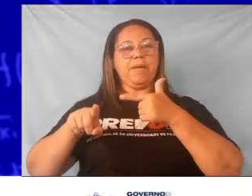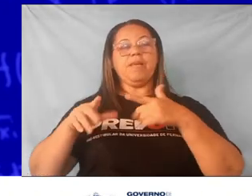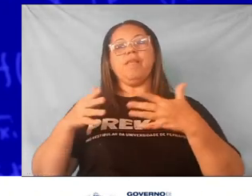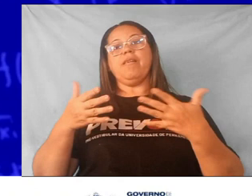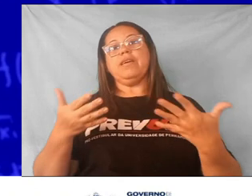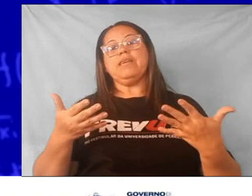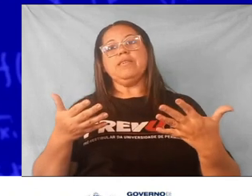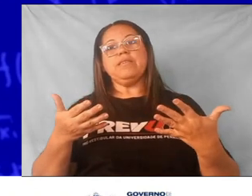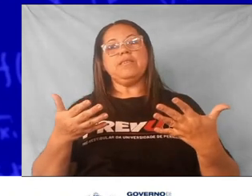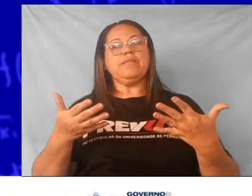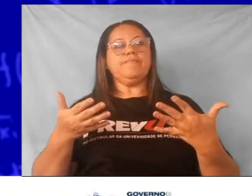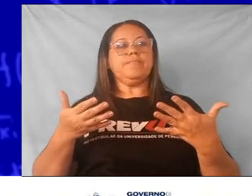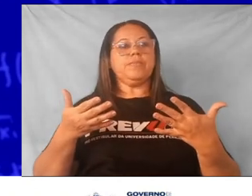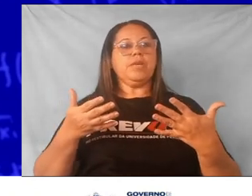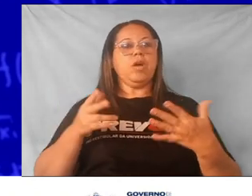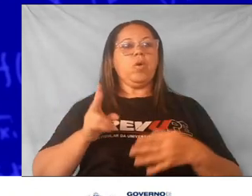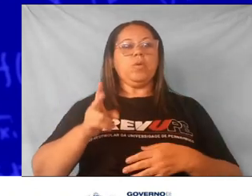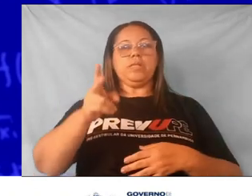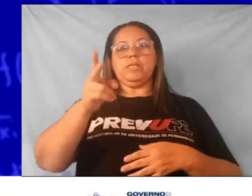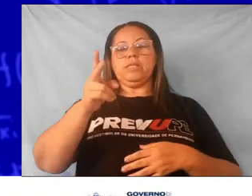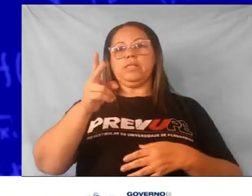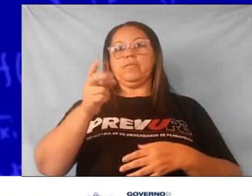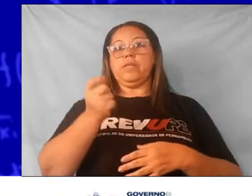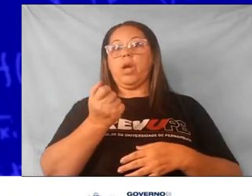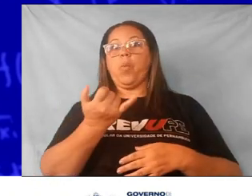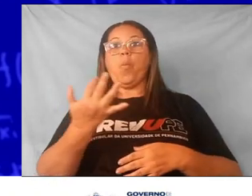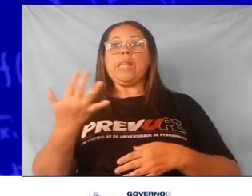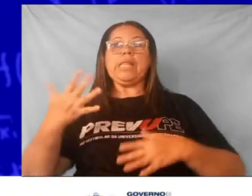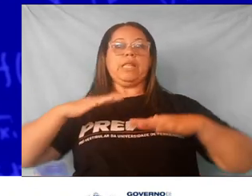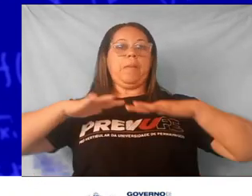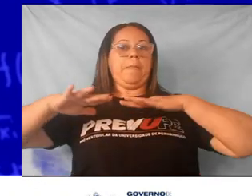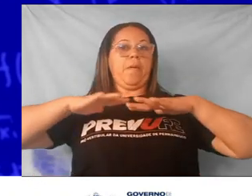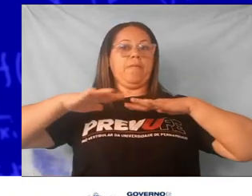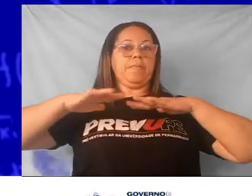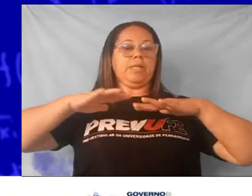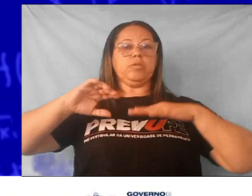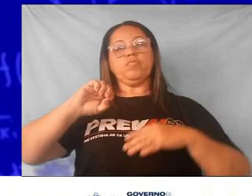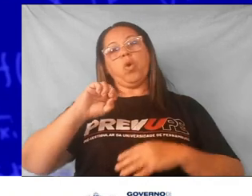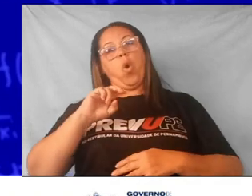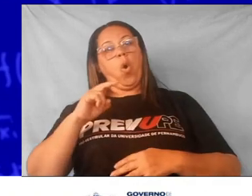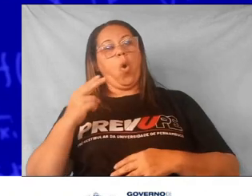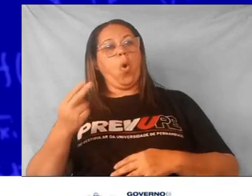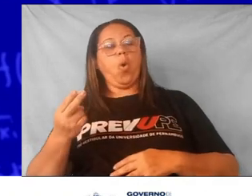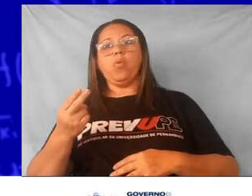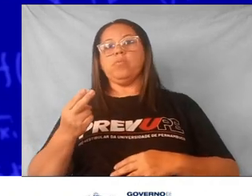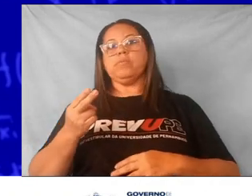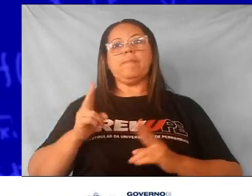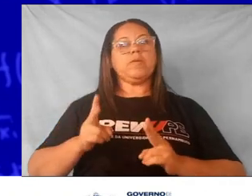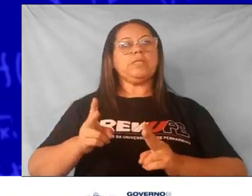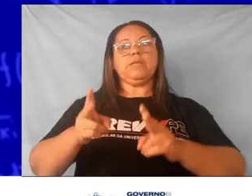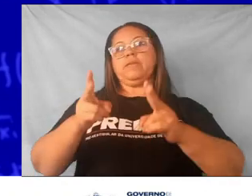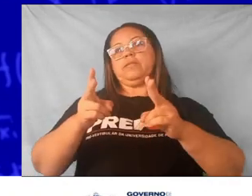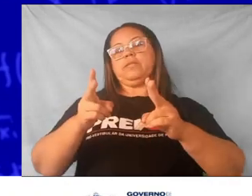é a conservação da quantidade de movimento ou conservação do momento